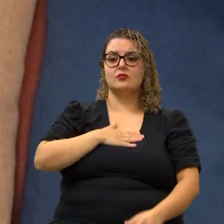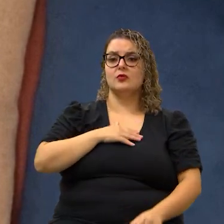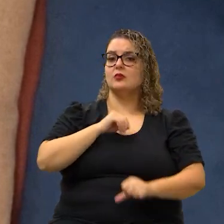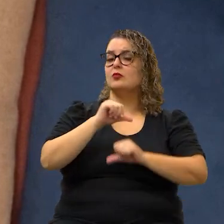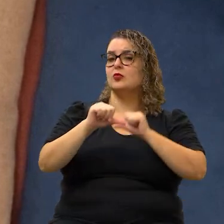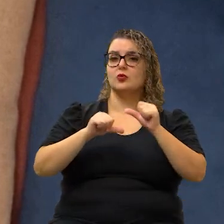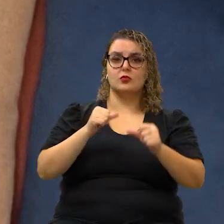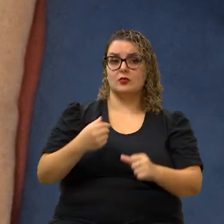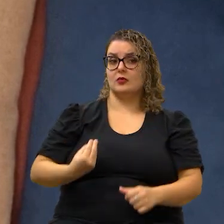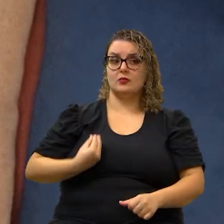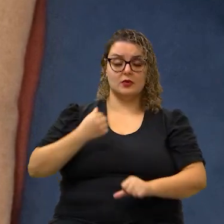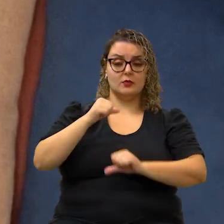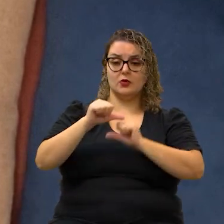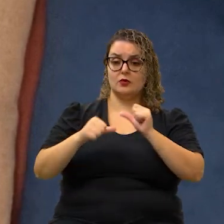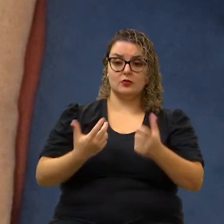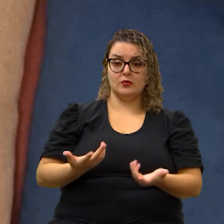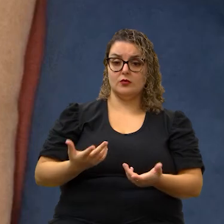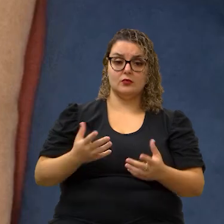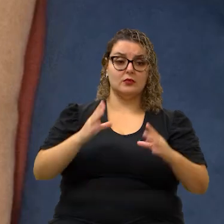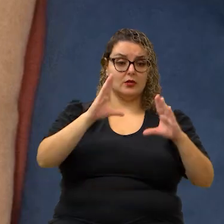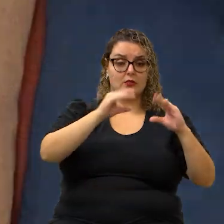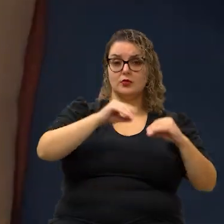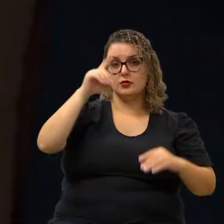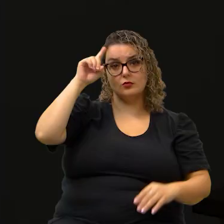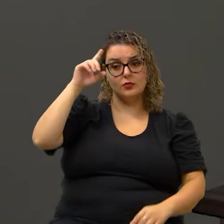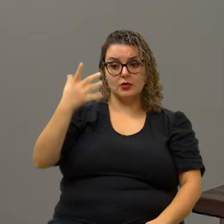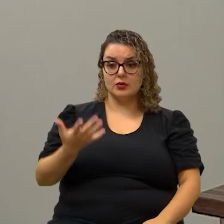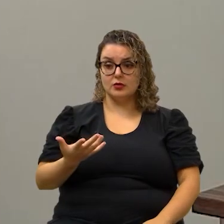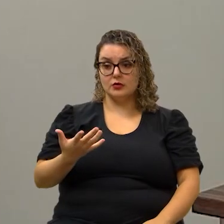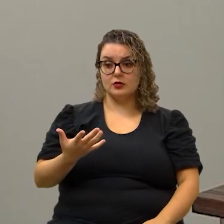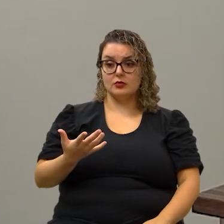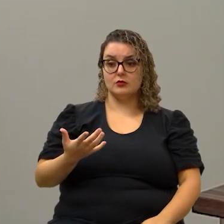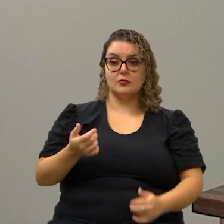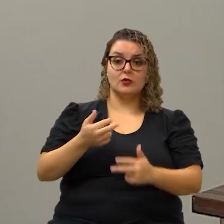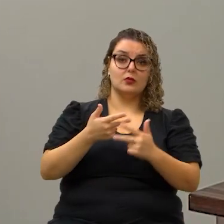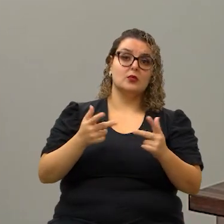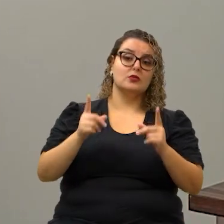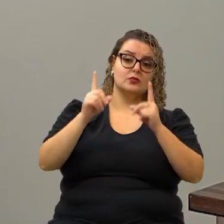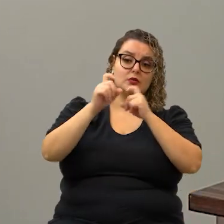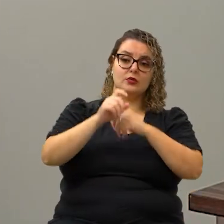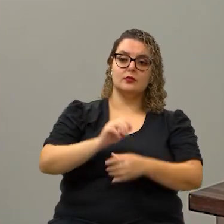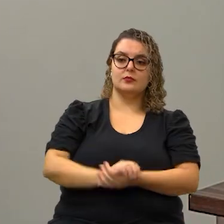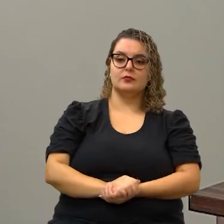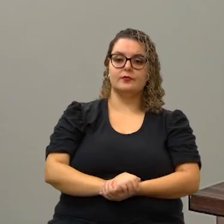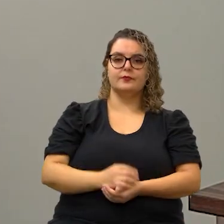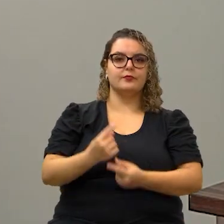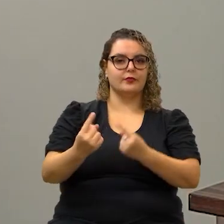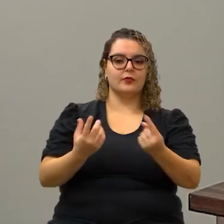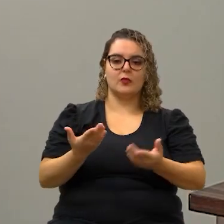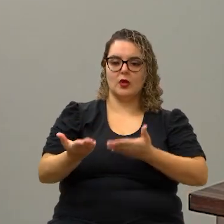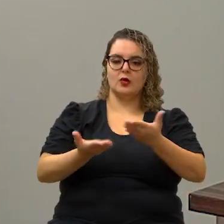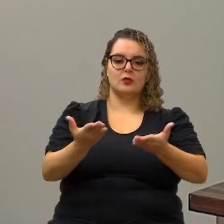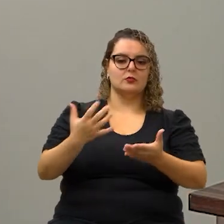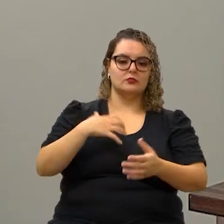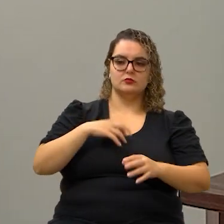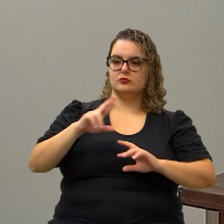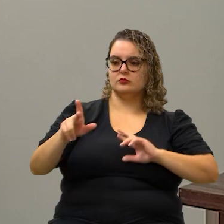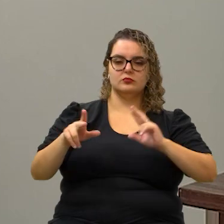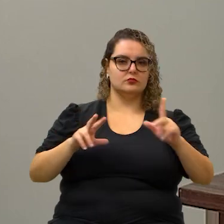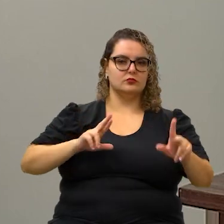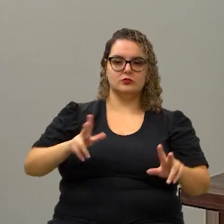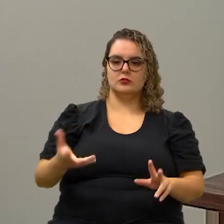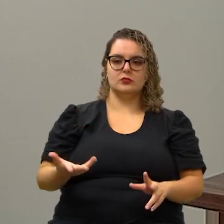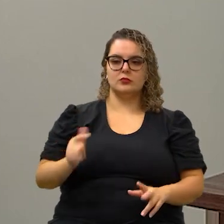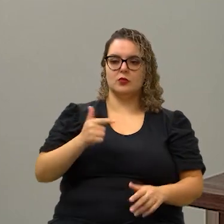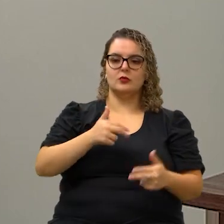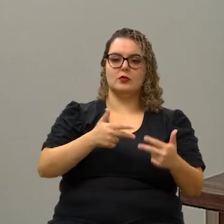do dia para a noite. Então, para mim era muito difícil. Cada um lida com a forma completamente diferente do outro, não tem um padrão. E é